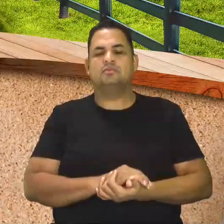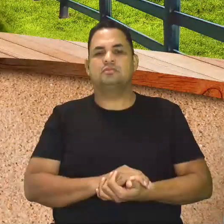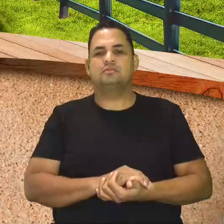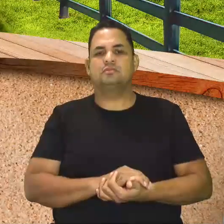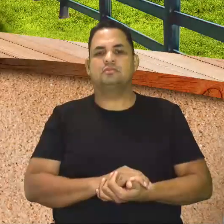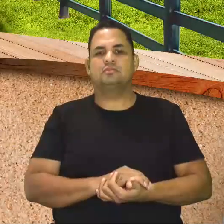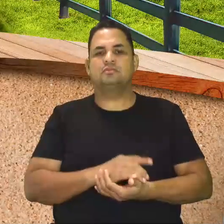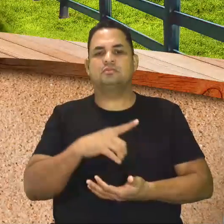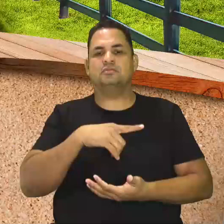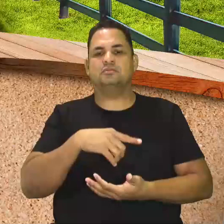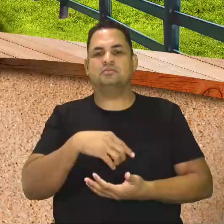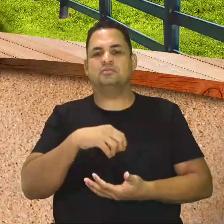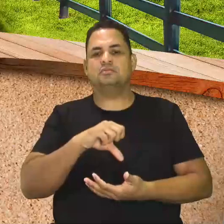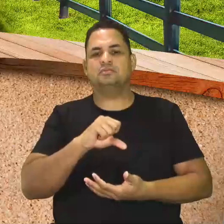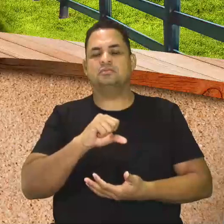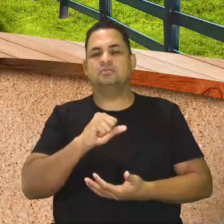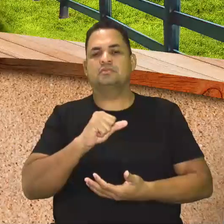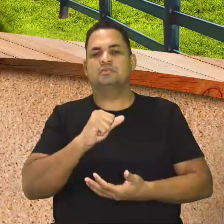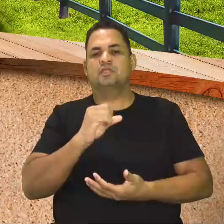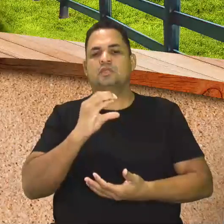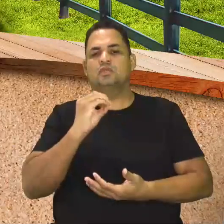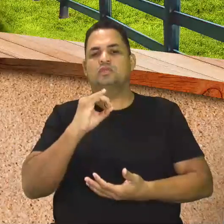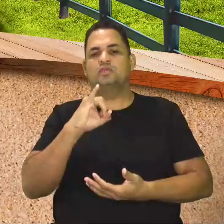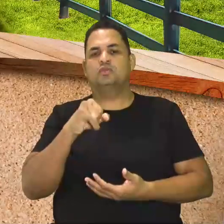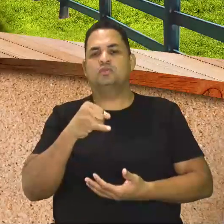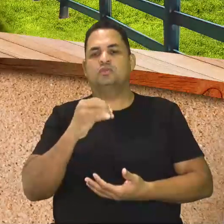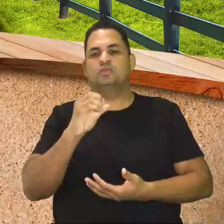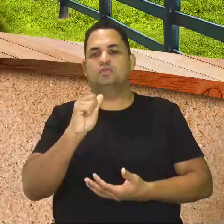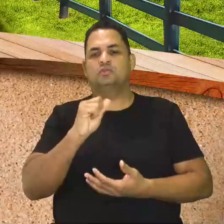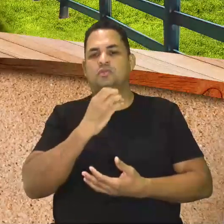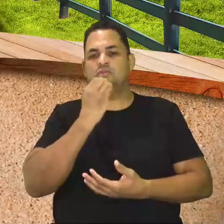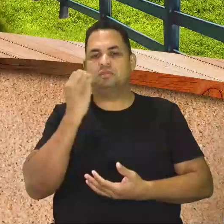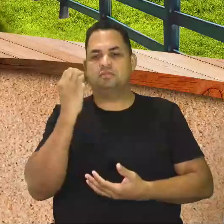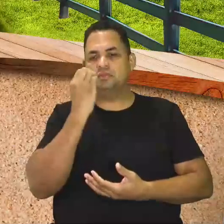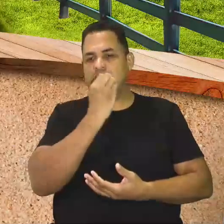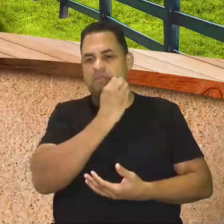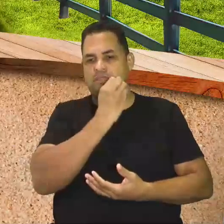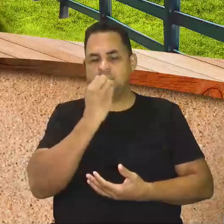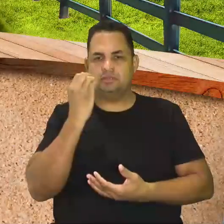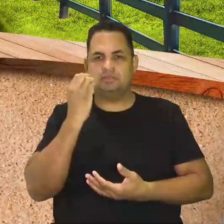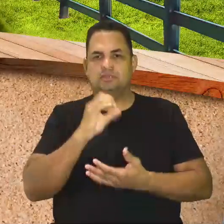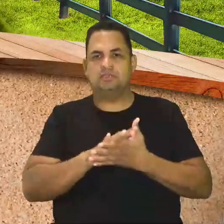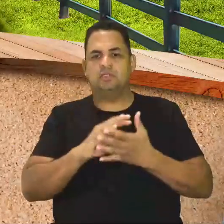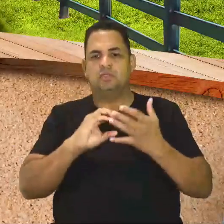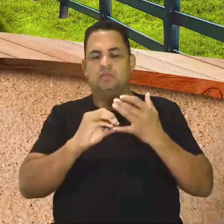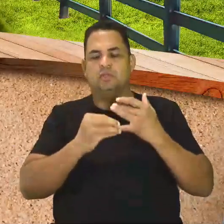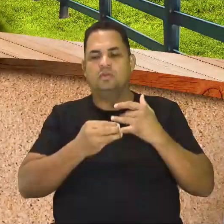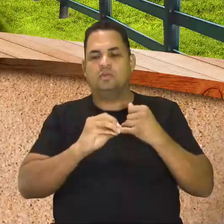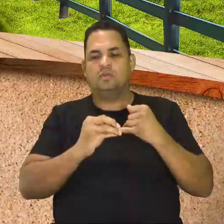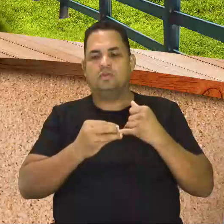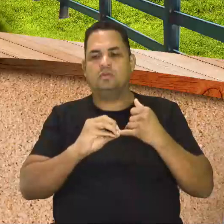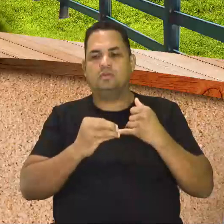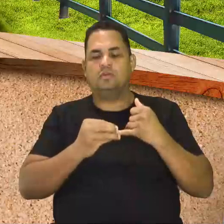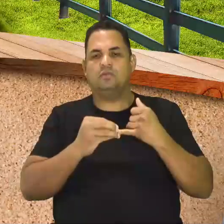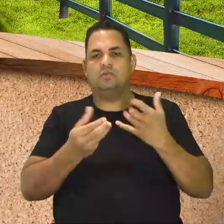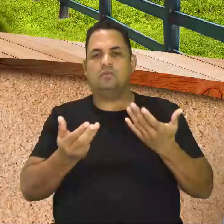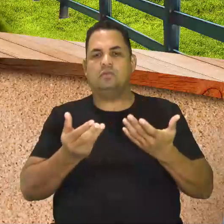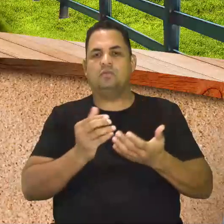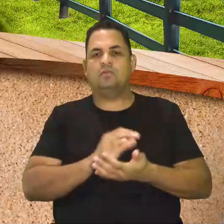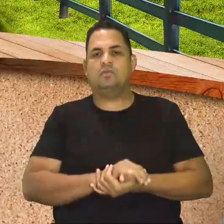Nós temos a soja, nós temos o milho, feijão,